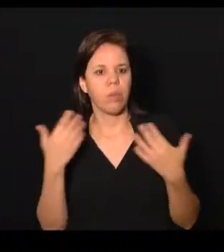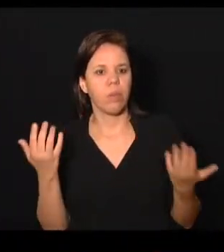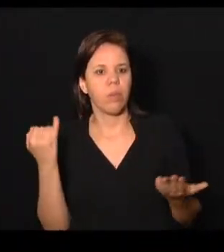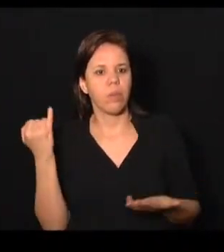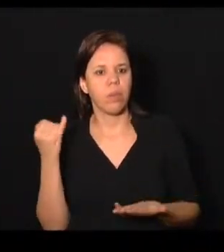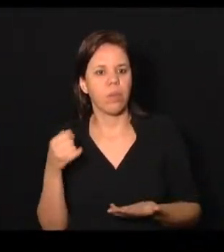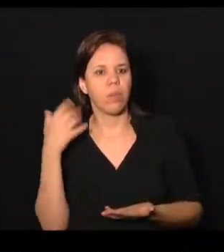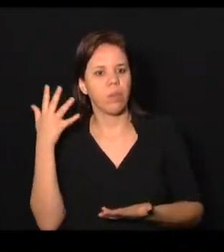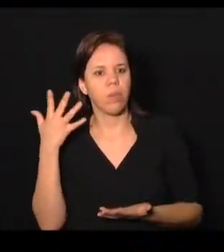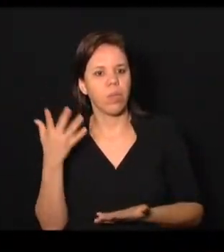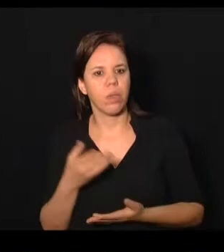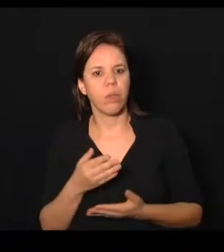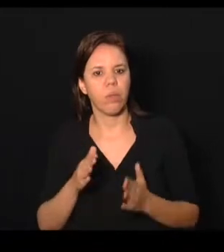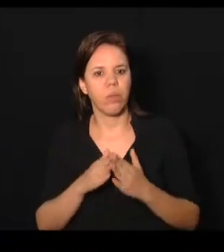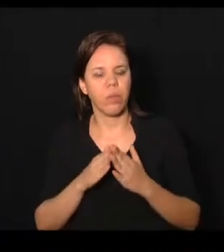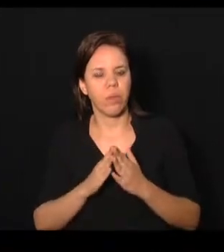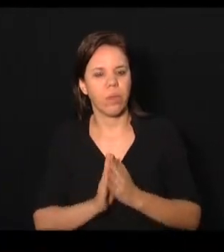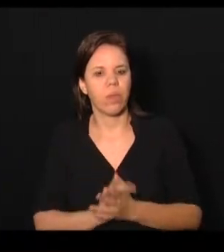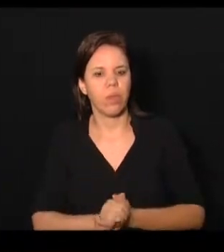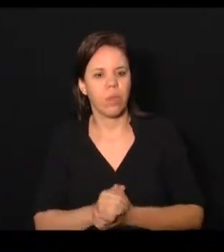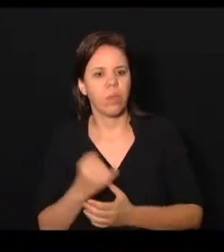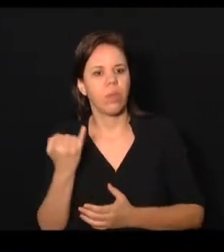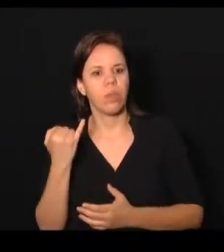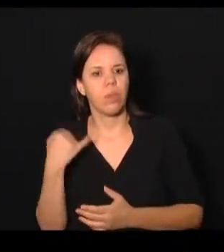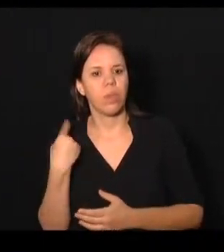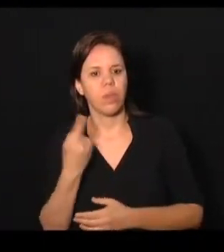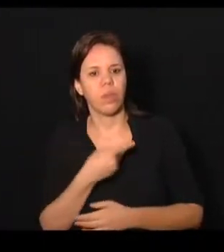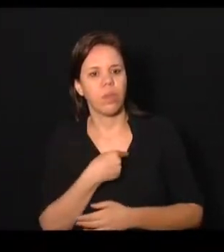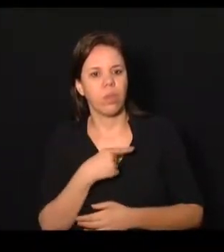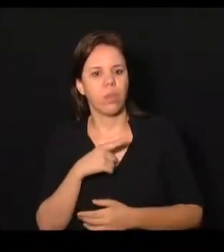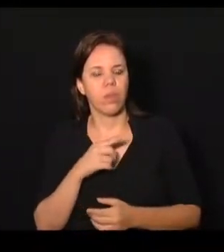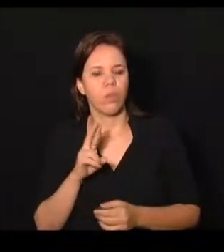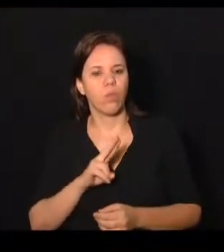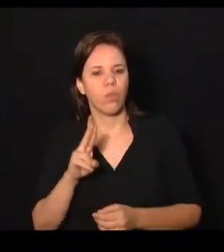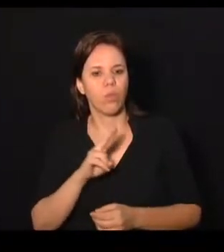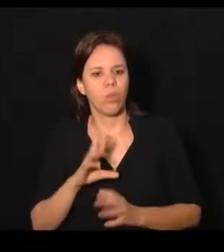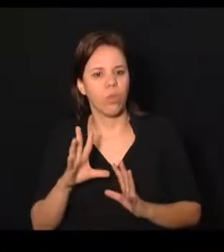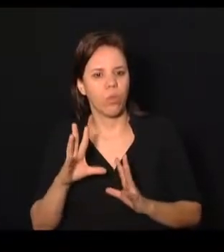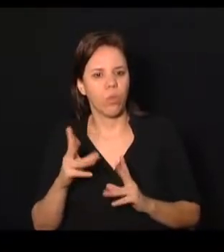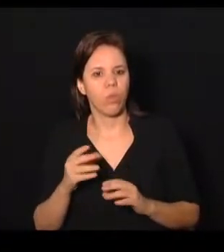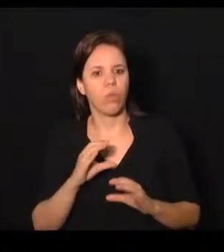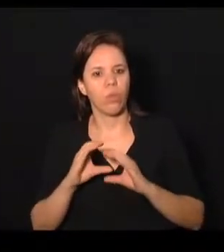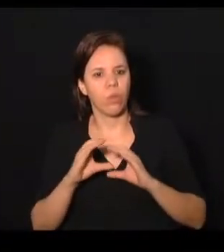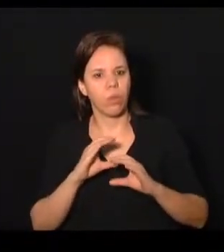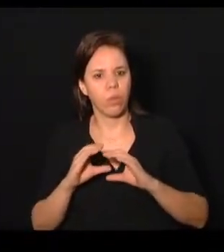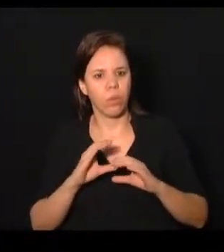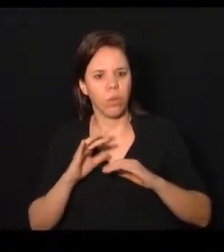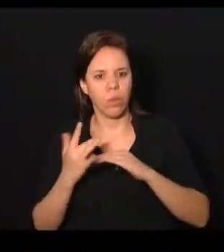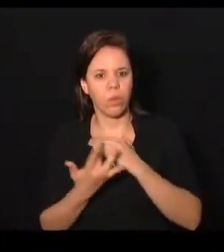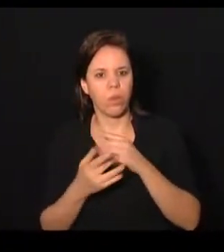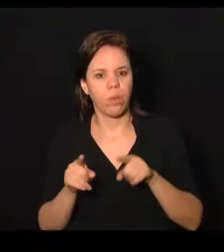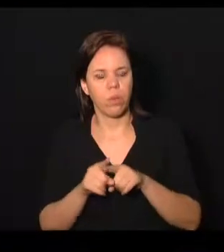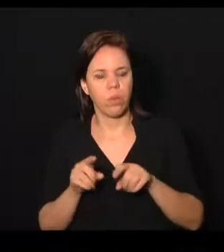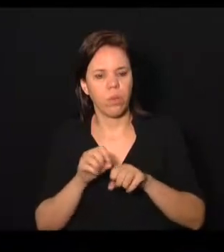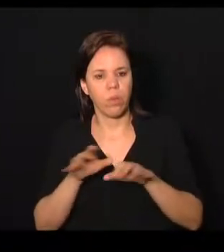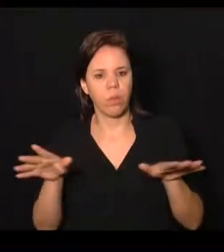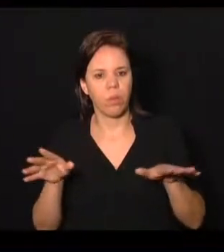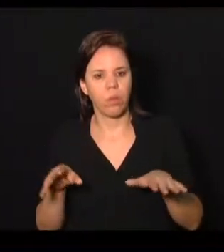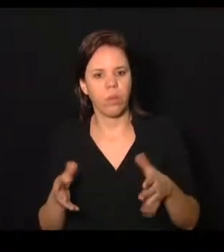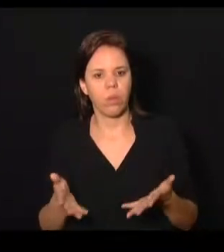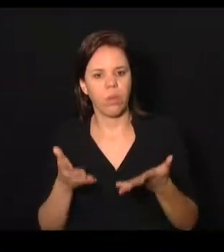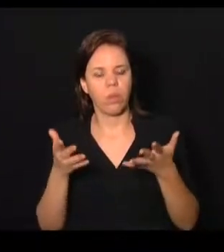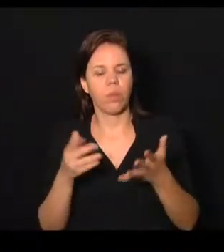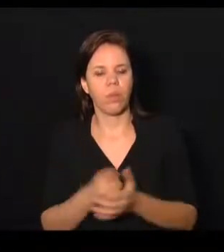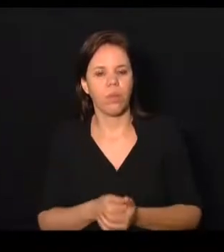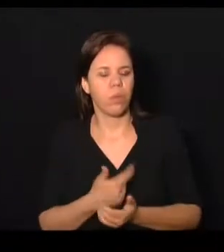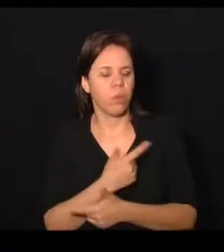dessa palestra, doutora, por favor? Muito importante a gente utilizar todos os canais de comunicação, porque não